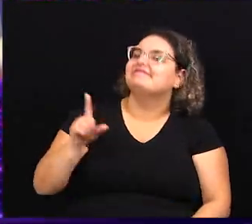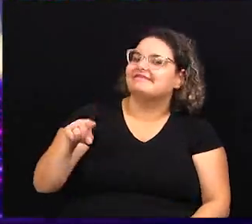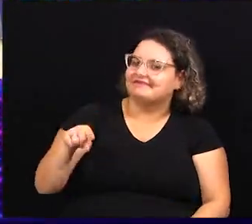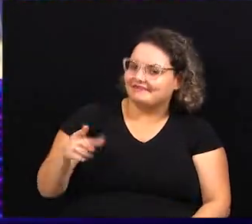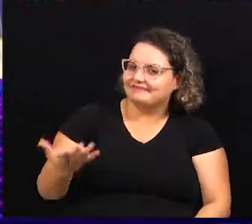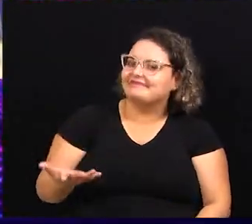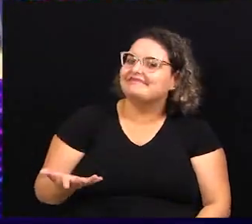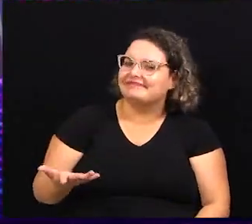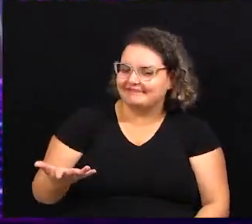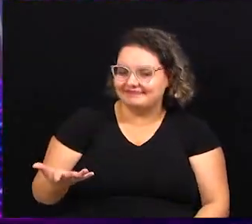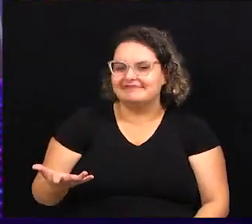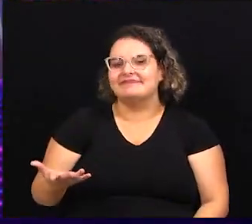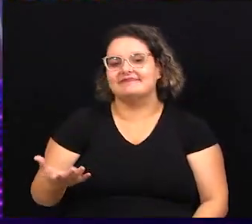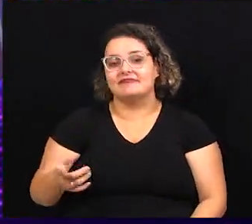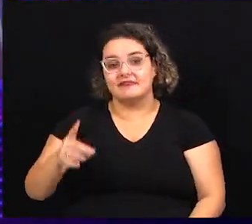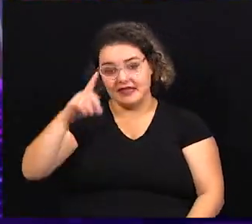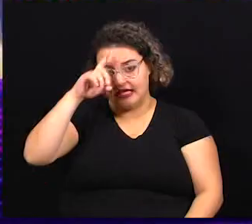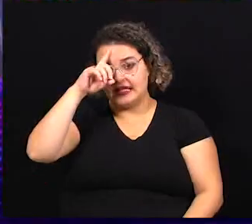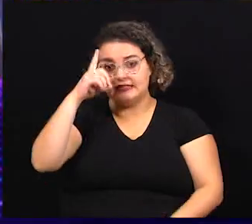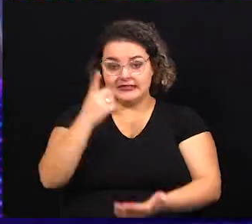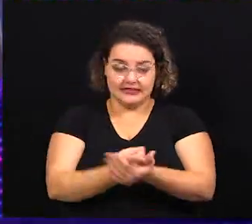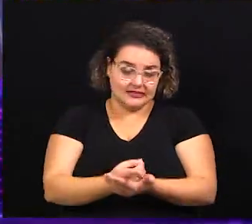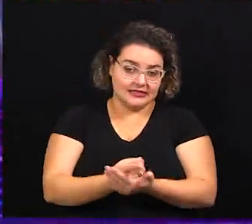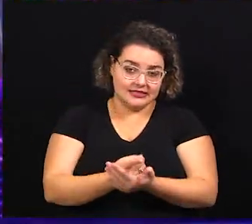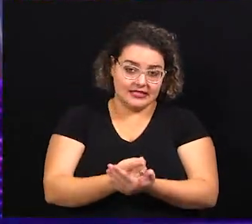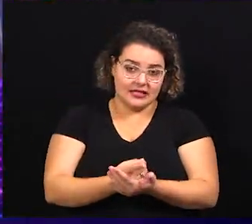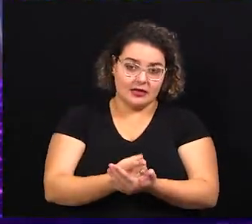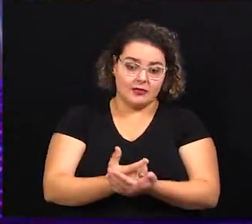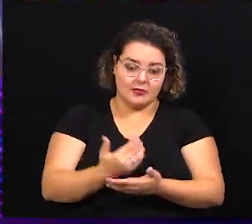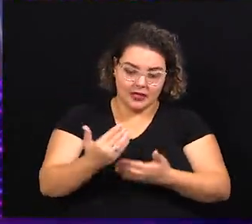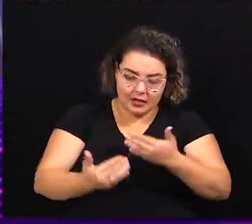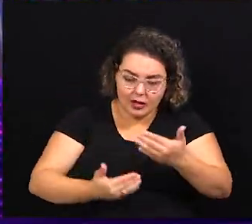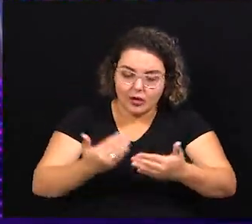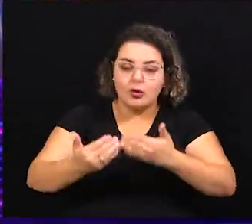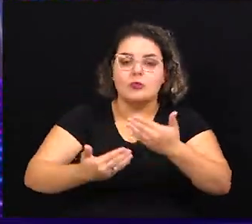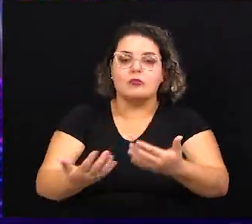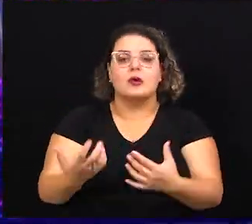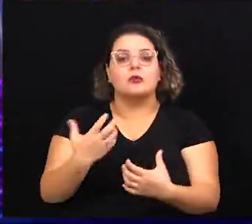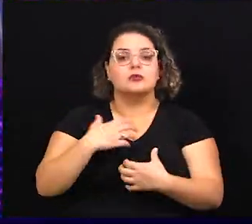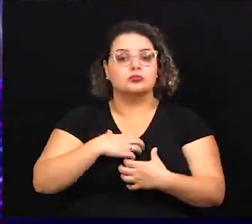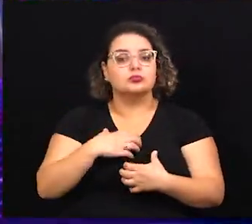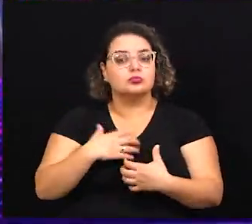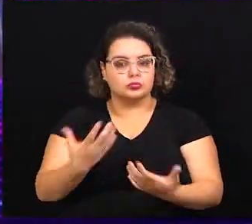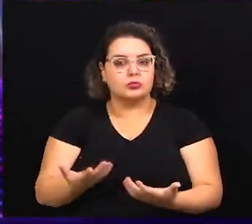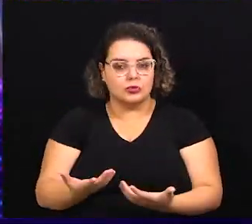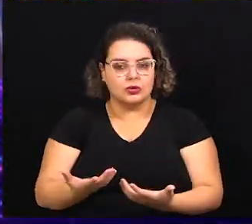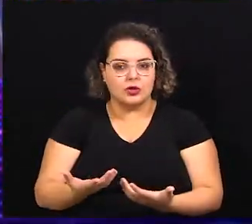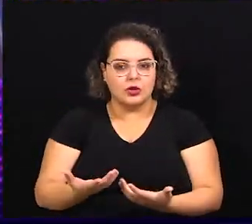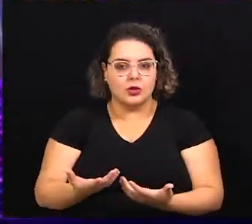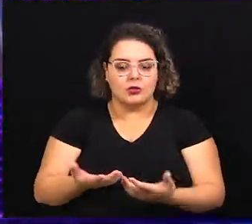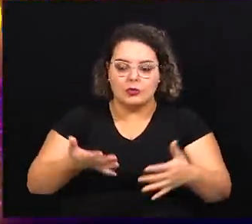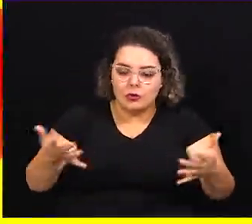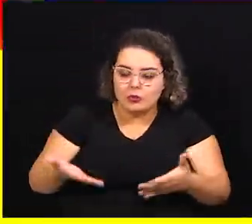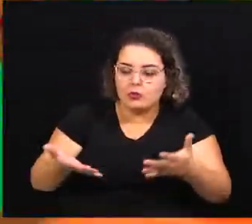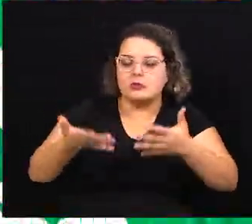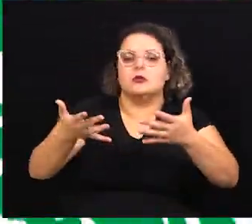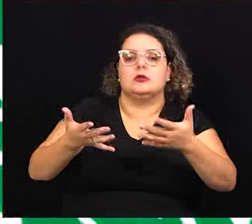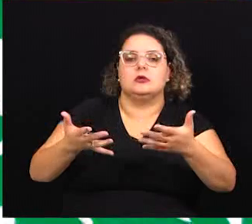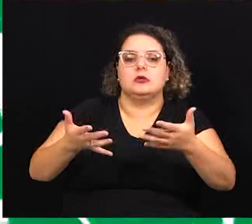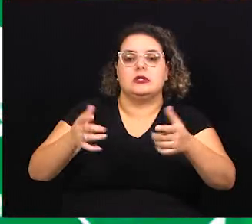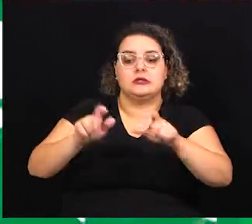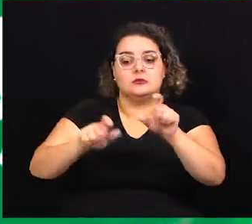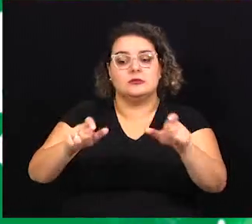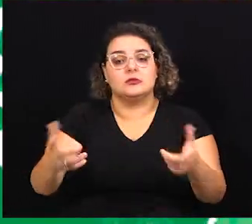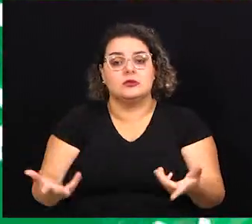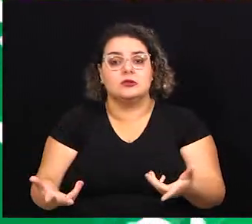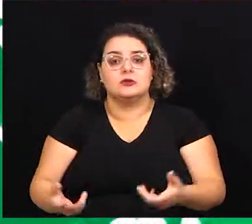Em si, exatamente. Eu decidi, para poder manter, né, a forma que vai engajar